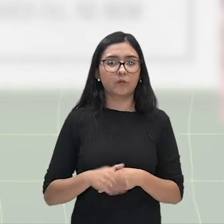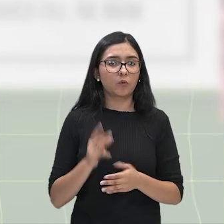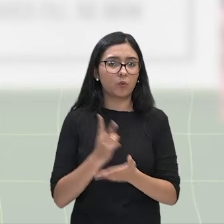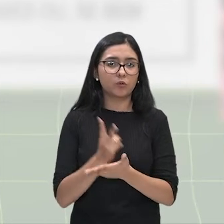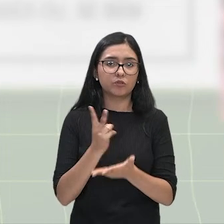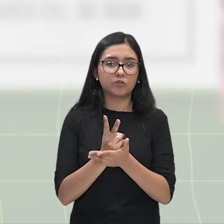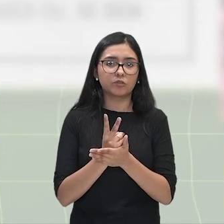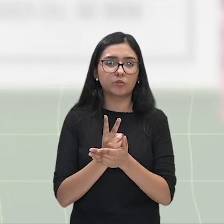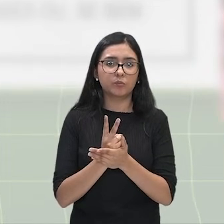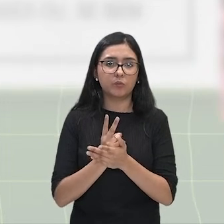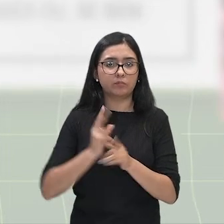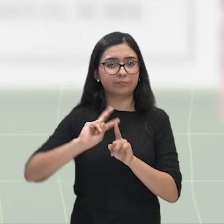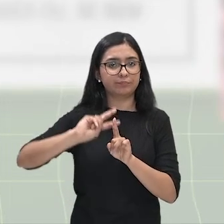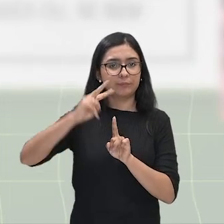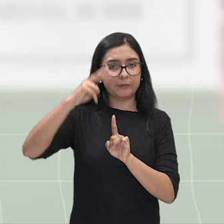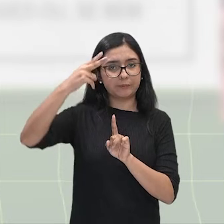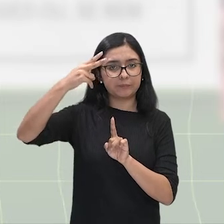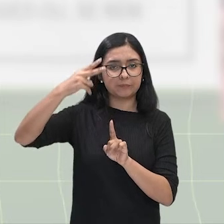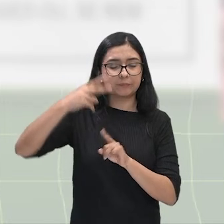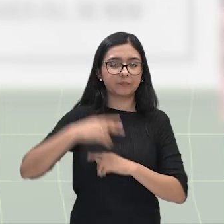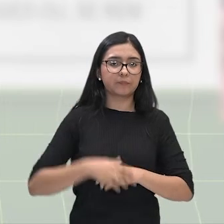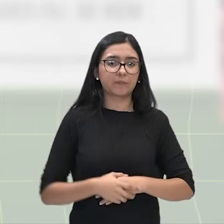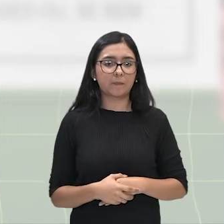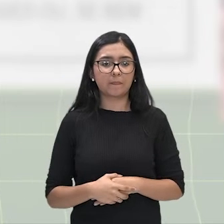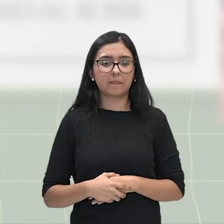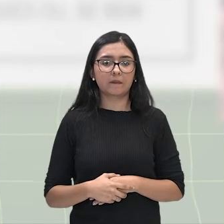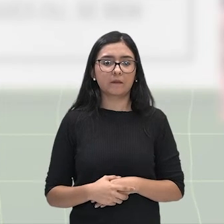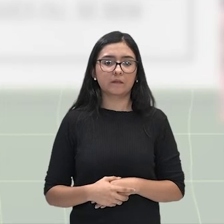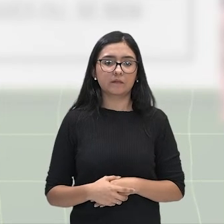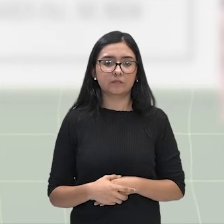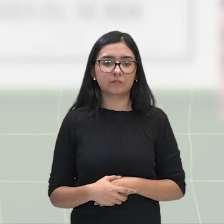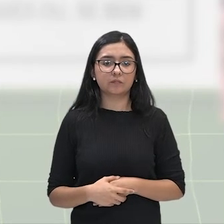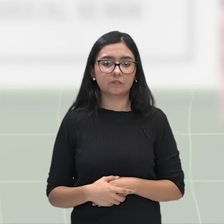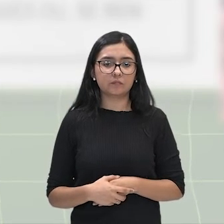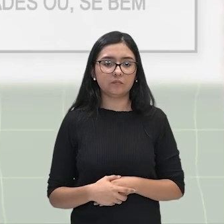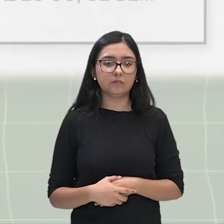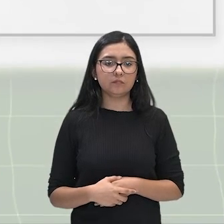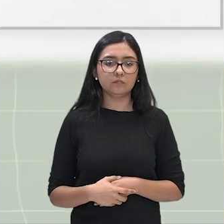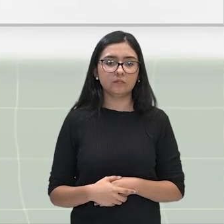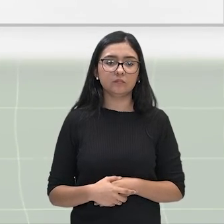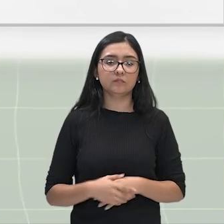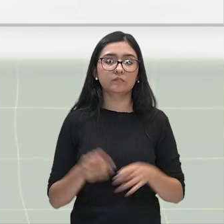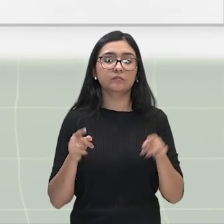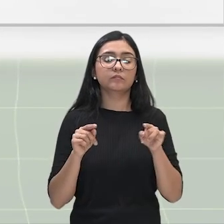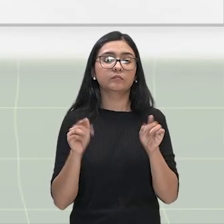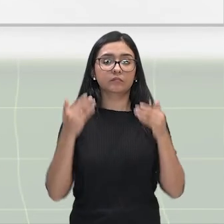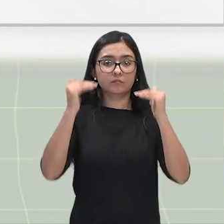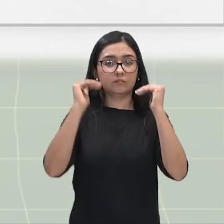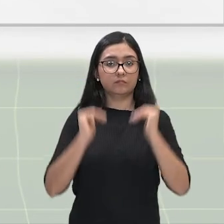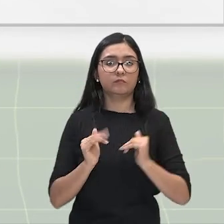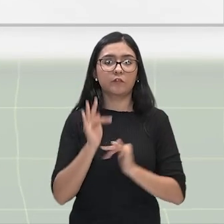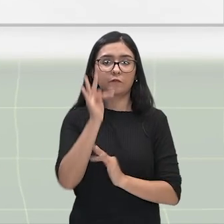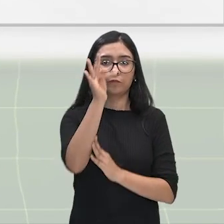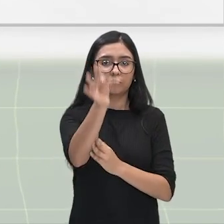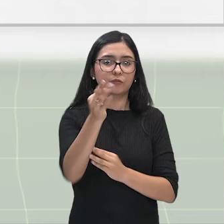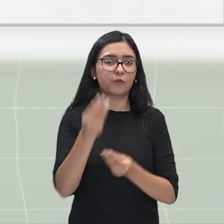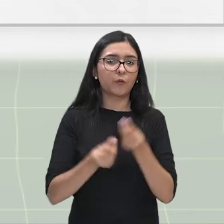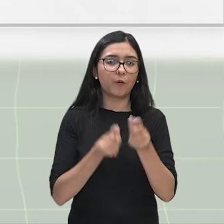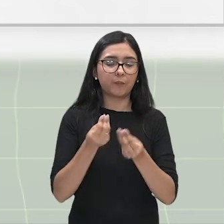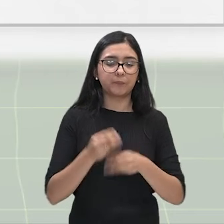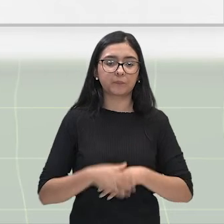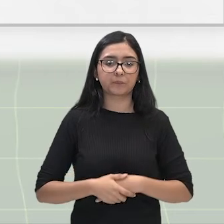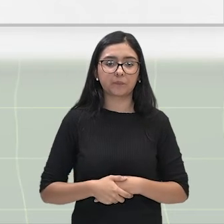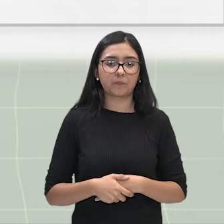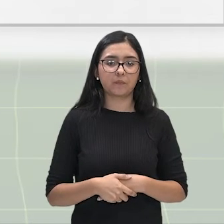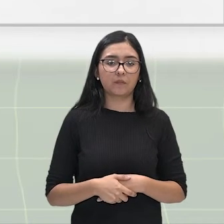está aumentando. E o futuro? Como vai ficar? Então, gente, olha,